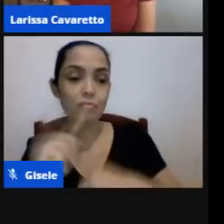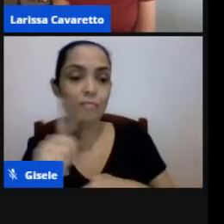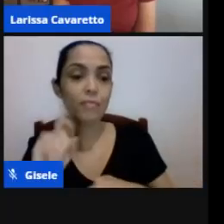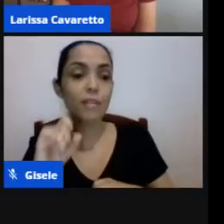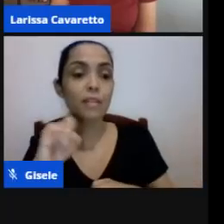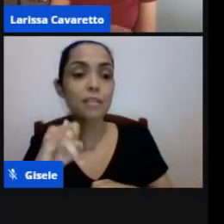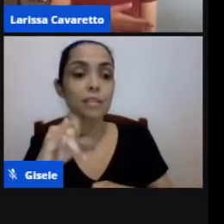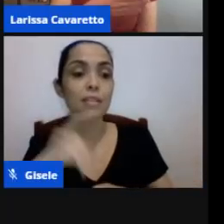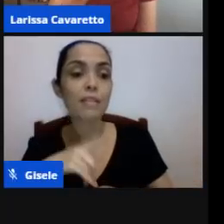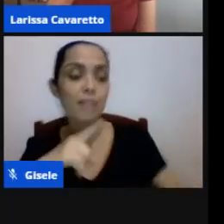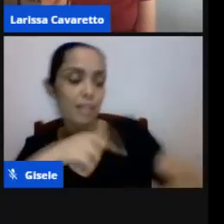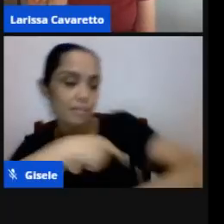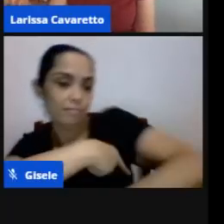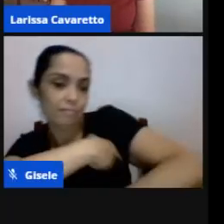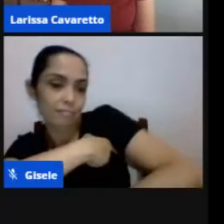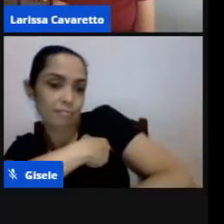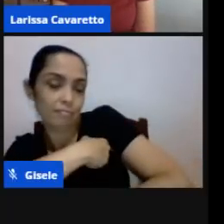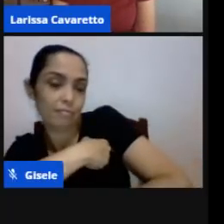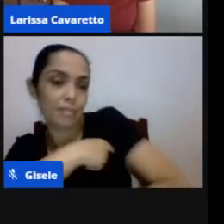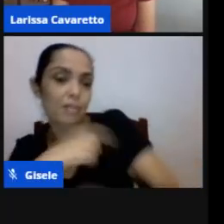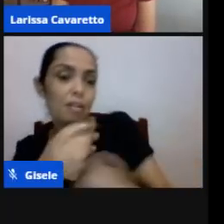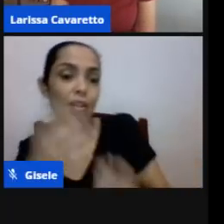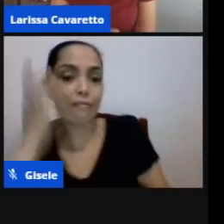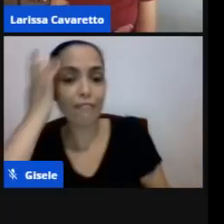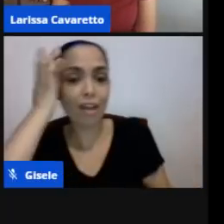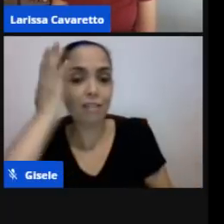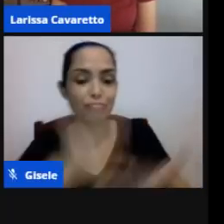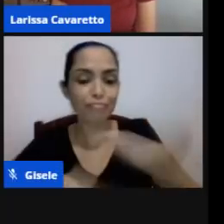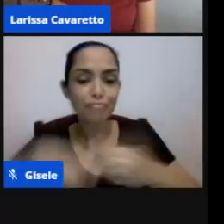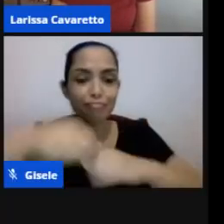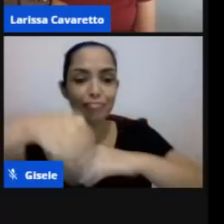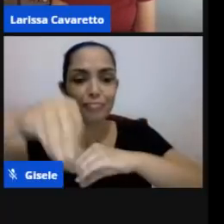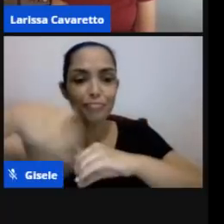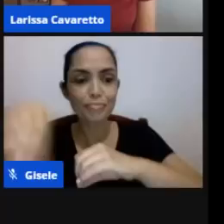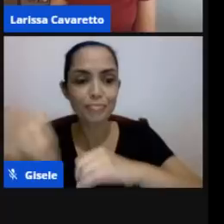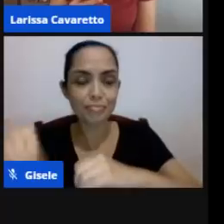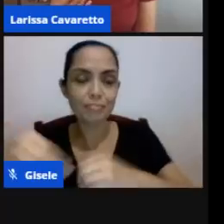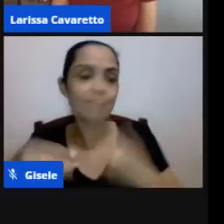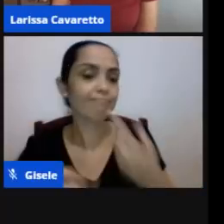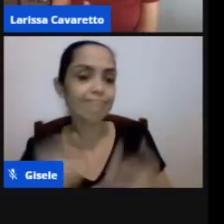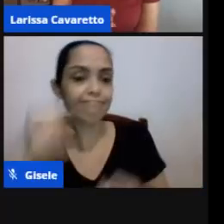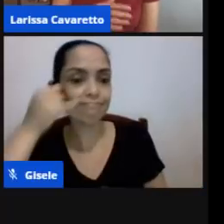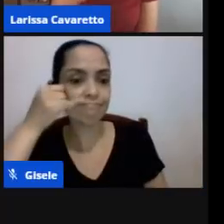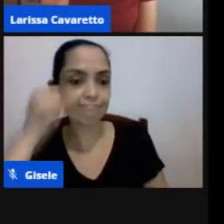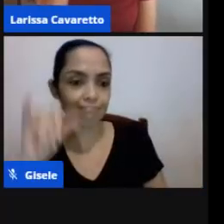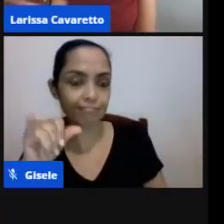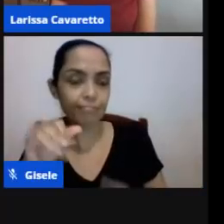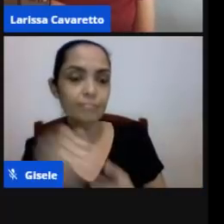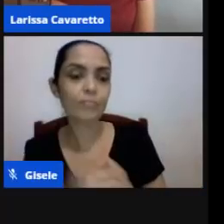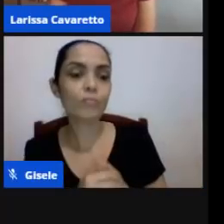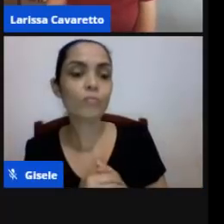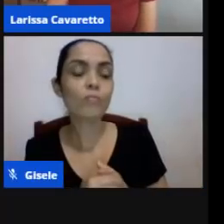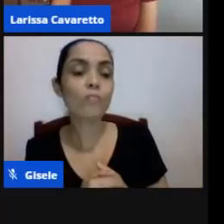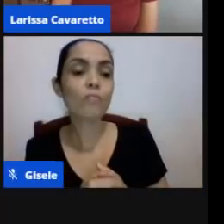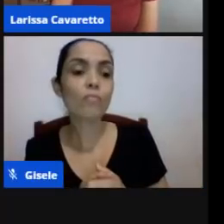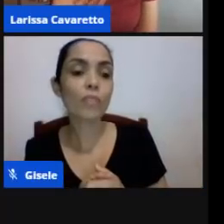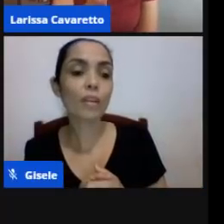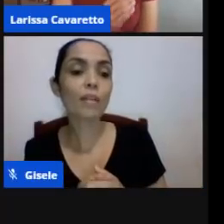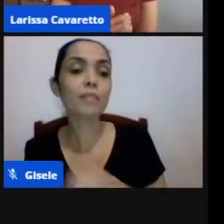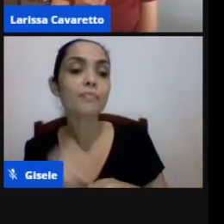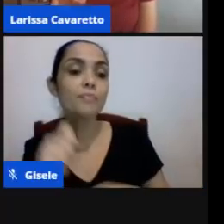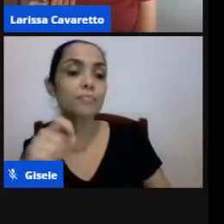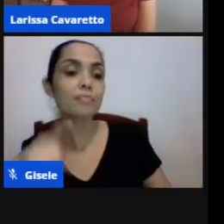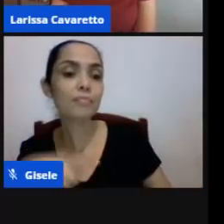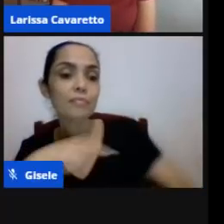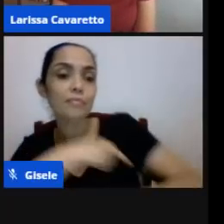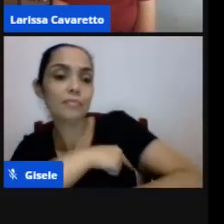termômetro de contato, você às vezes iria facilitar a transmissão da Covid. É óbvio que você poderia usar um termômetro de contato e